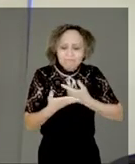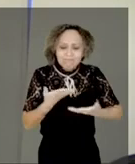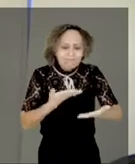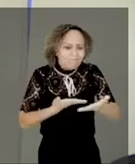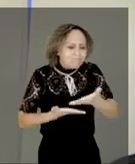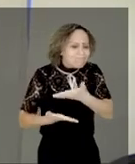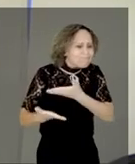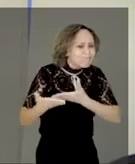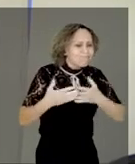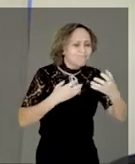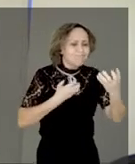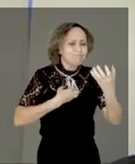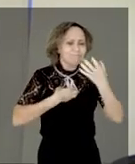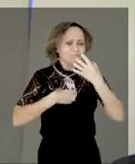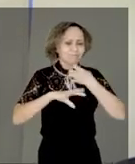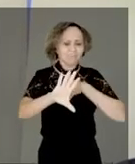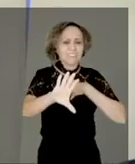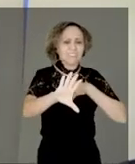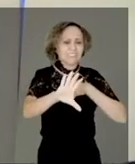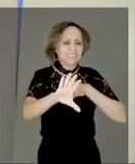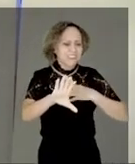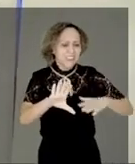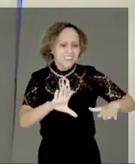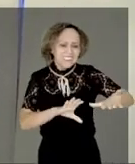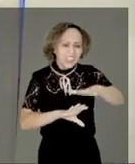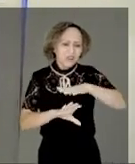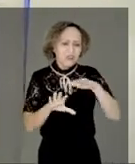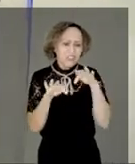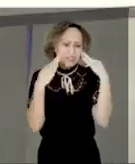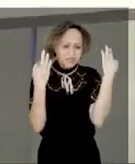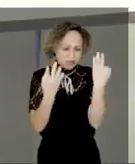milhares de mortes acontecessem no nosso país.